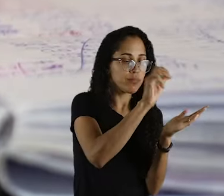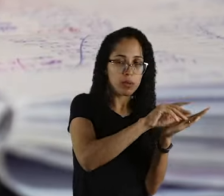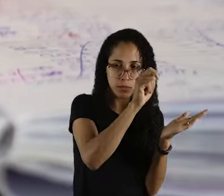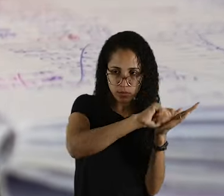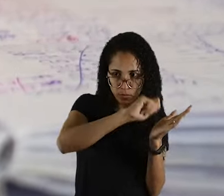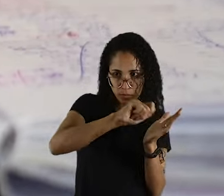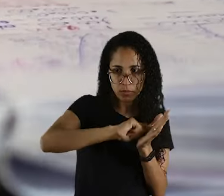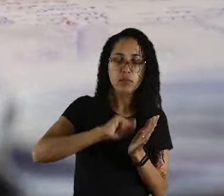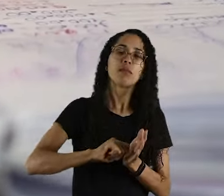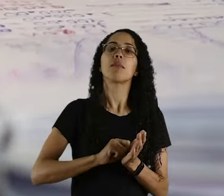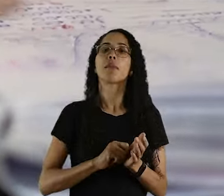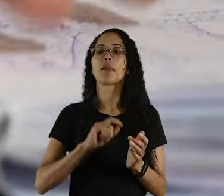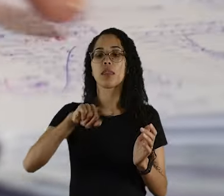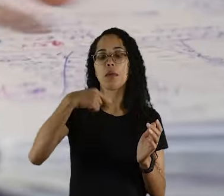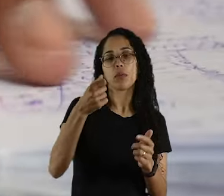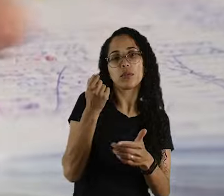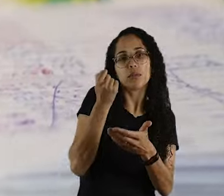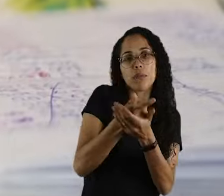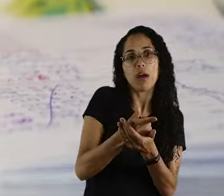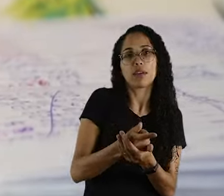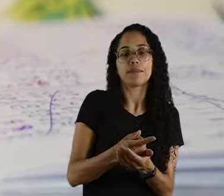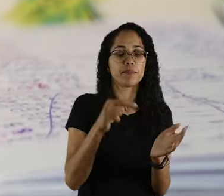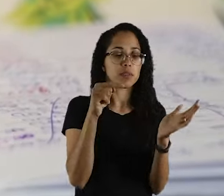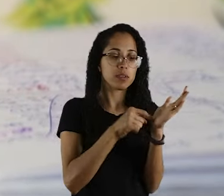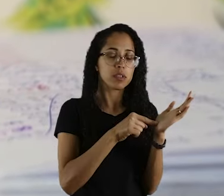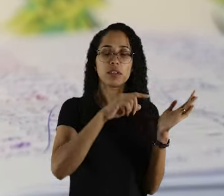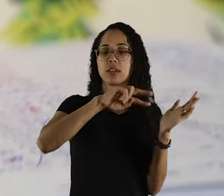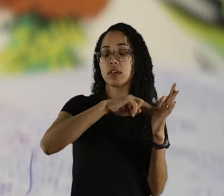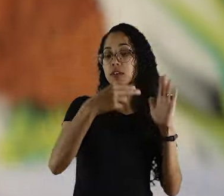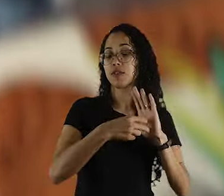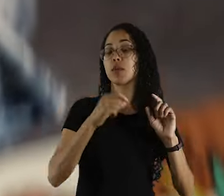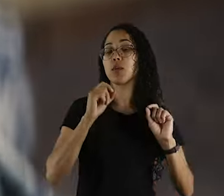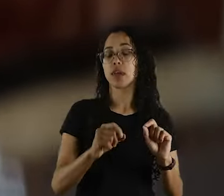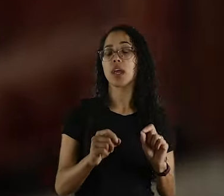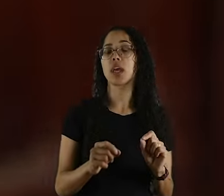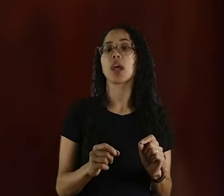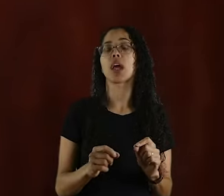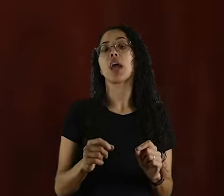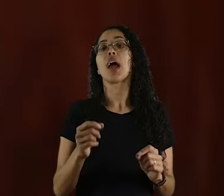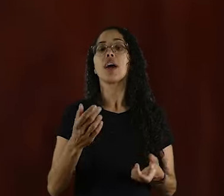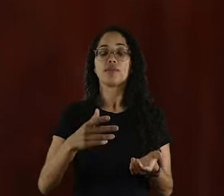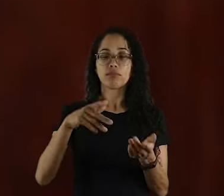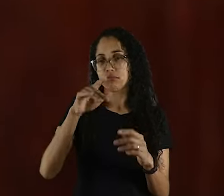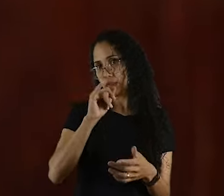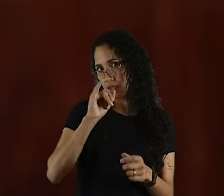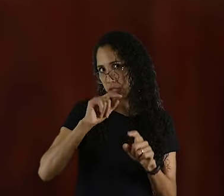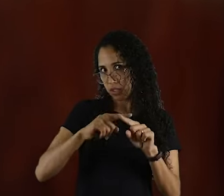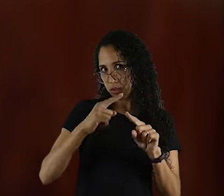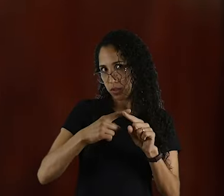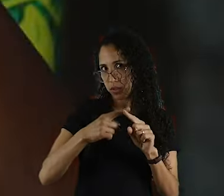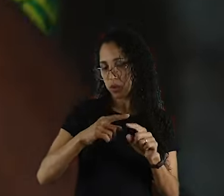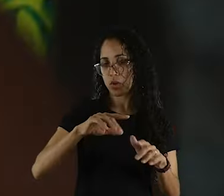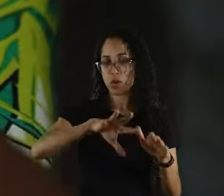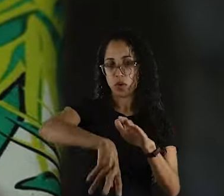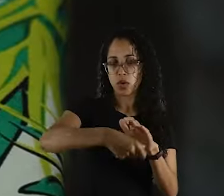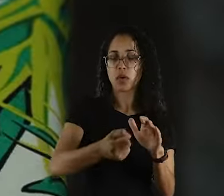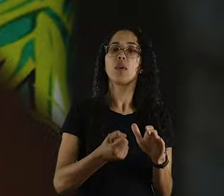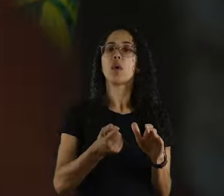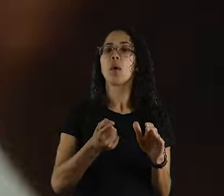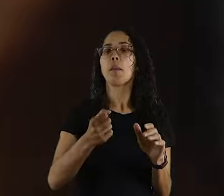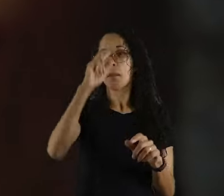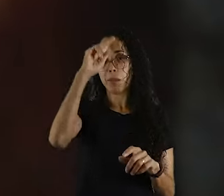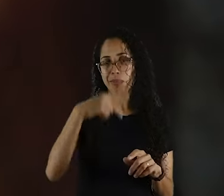Esse aqui foi o dinheiro que eu juntei, né, para comprar meu carro. Esse que eu chamo de consórcio comigo mesmo. Chegou